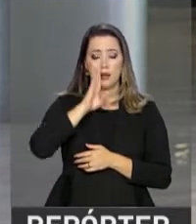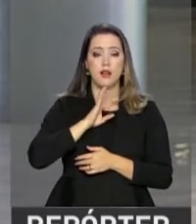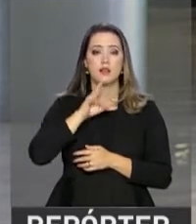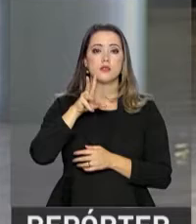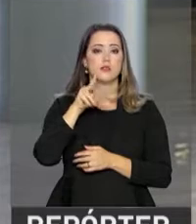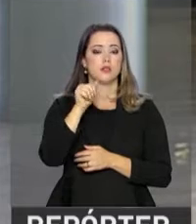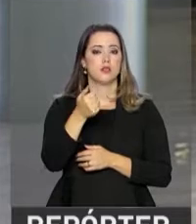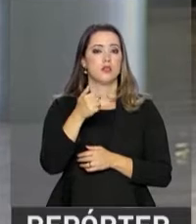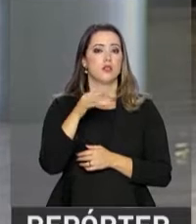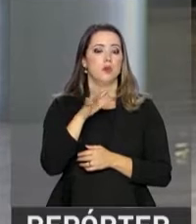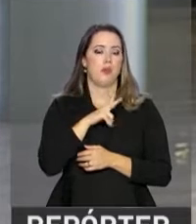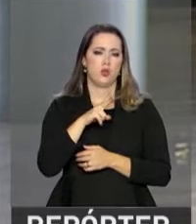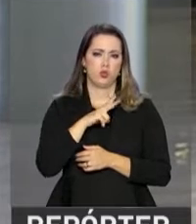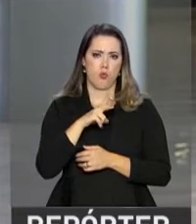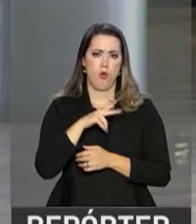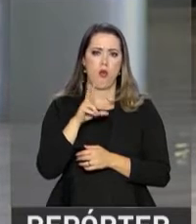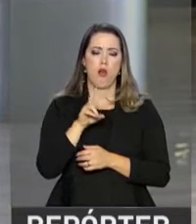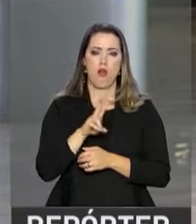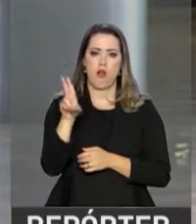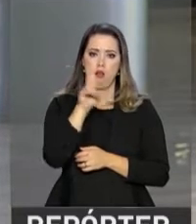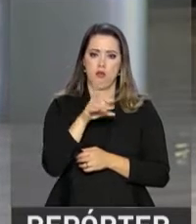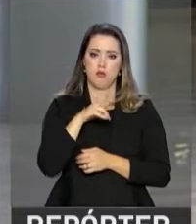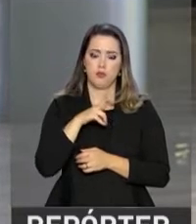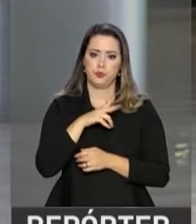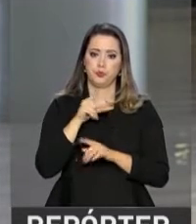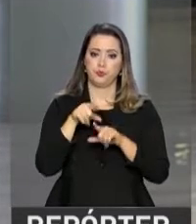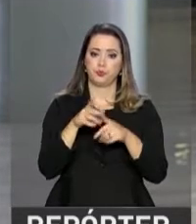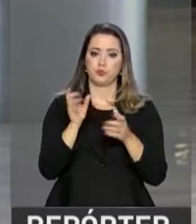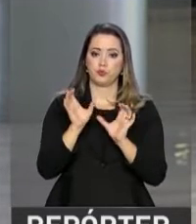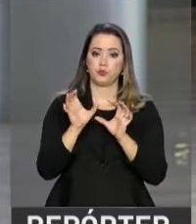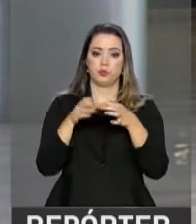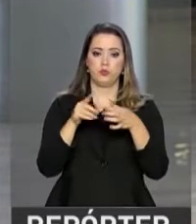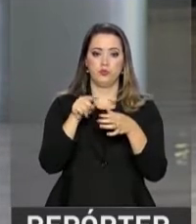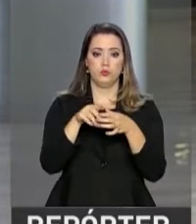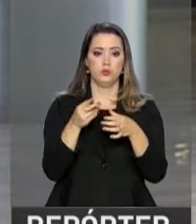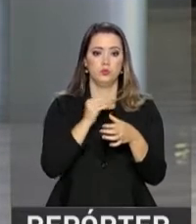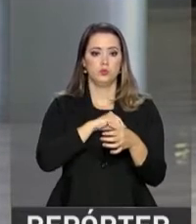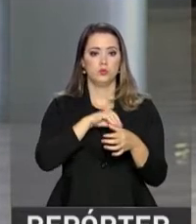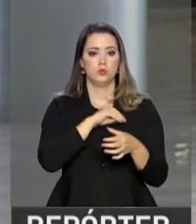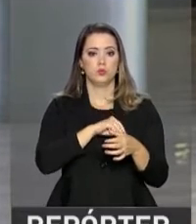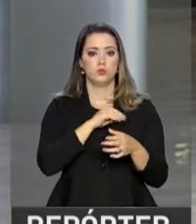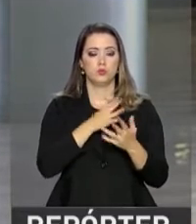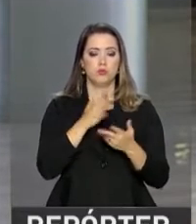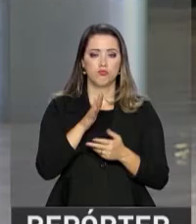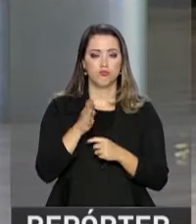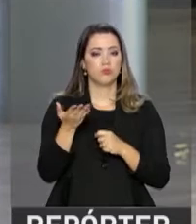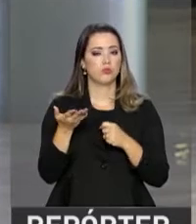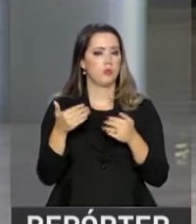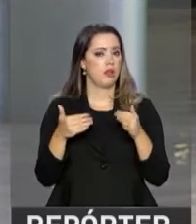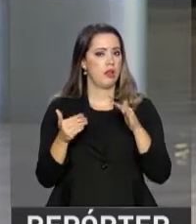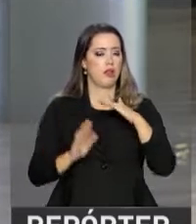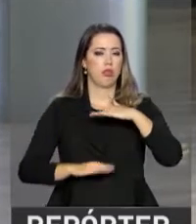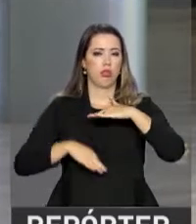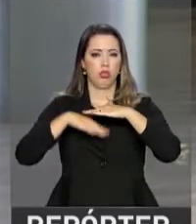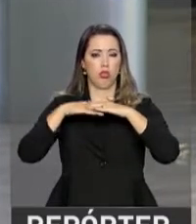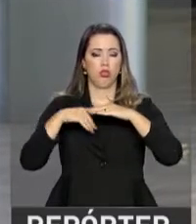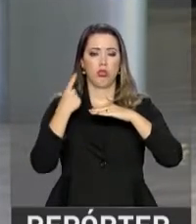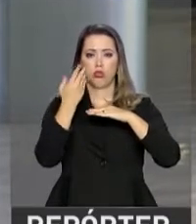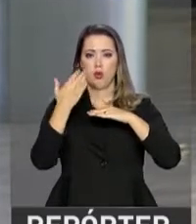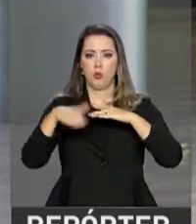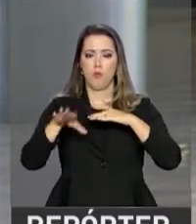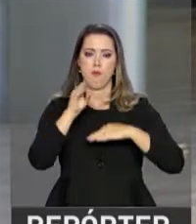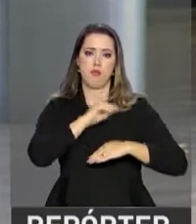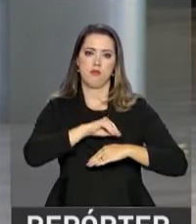ensino superior. As bolsas integrais se destinam aos candidatos com renda per capita mensal de até um salário mínimo e